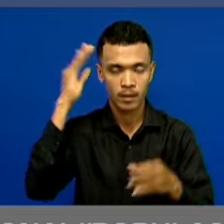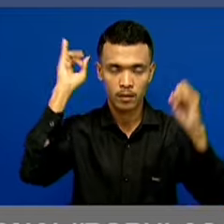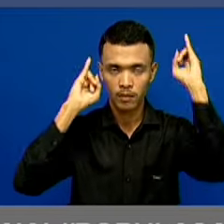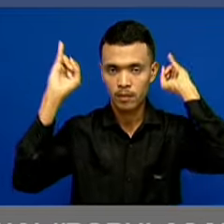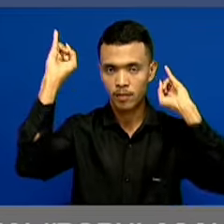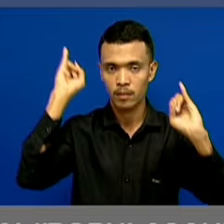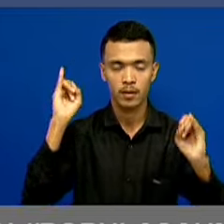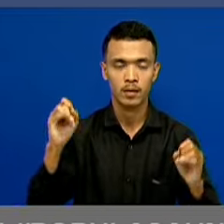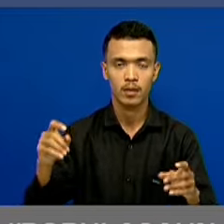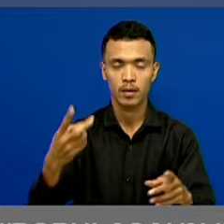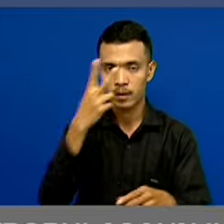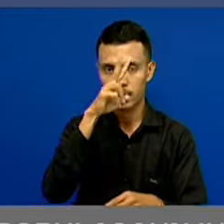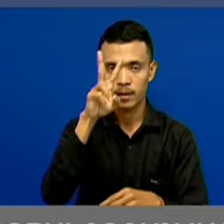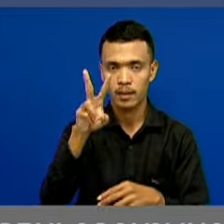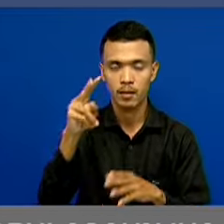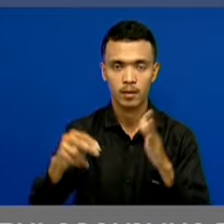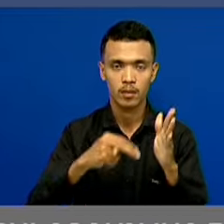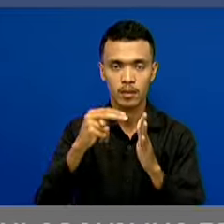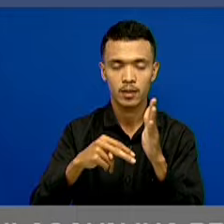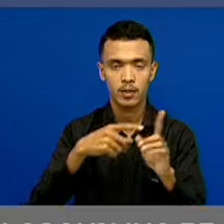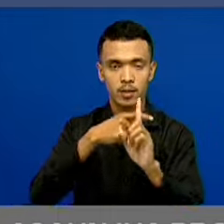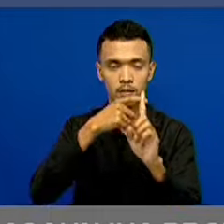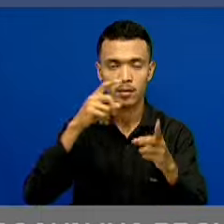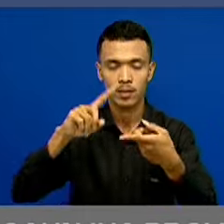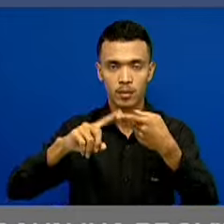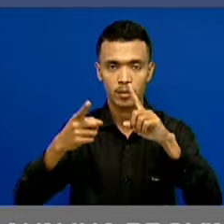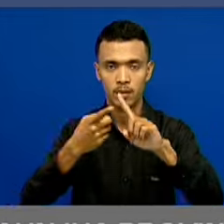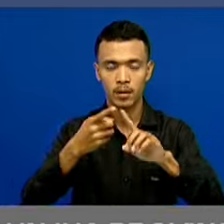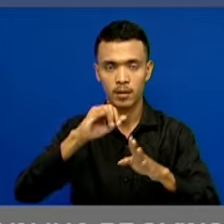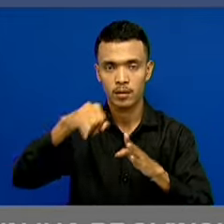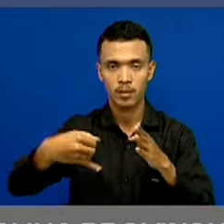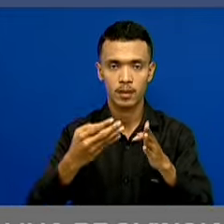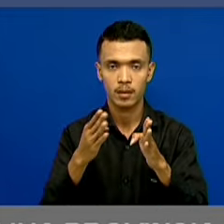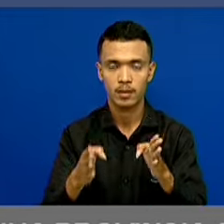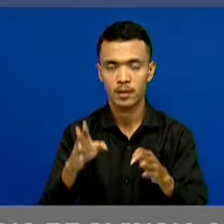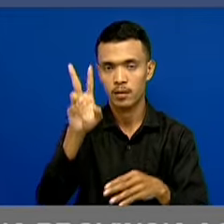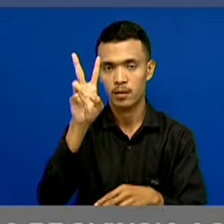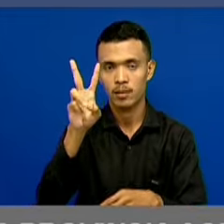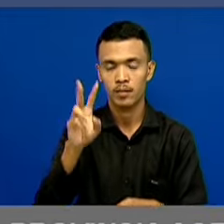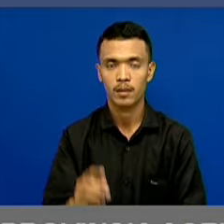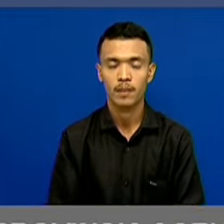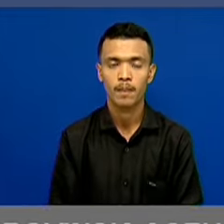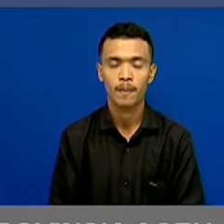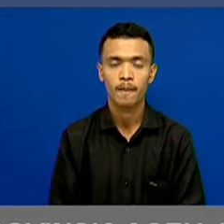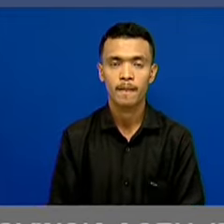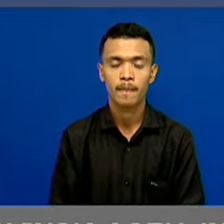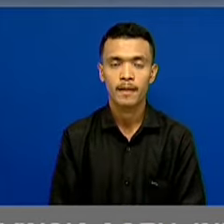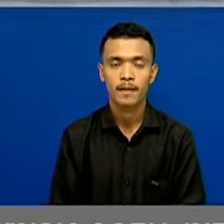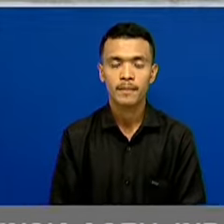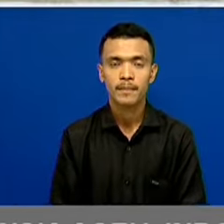informação completo, tirme ta companhia de reportagem Rússia Mne Belo Ercília Rego, ho Domingos Trindade.